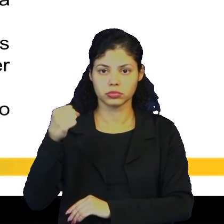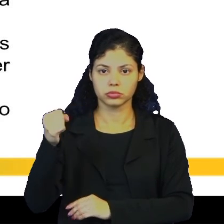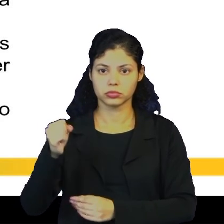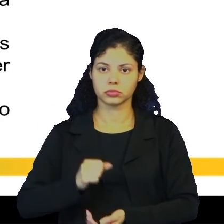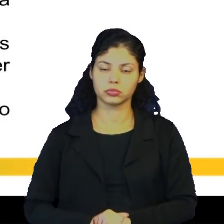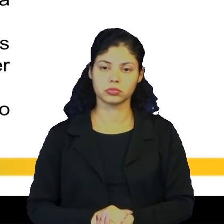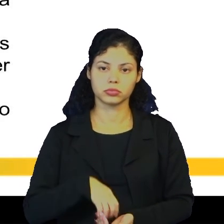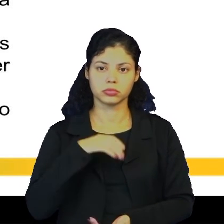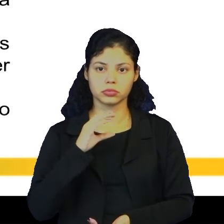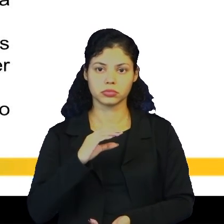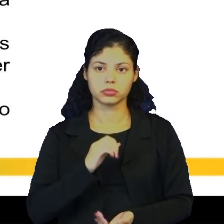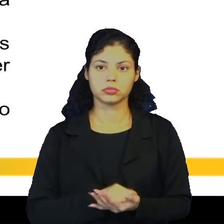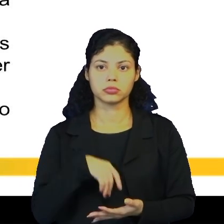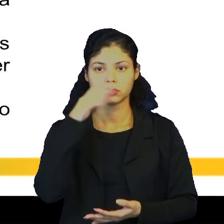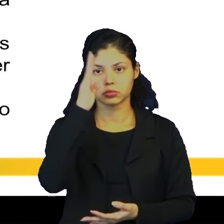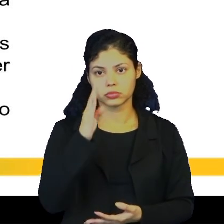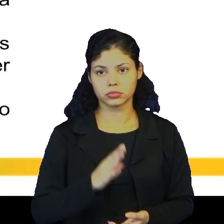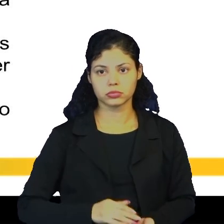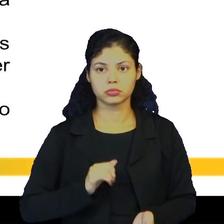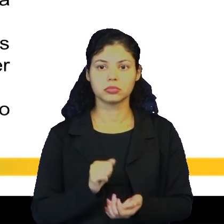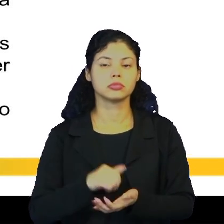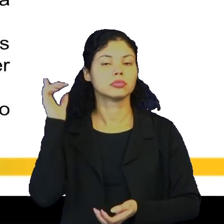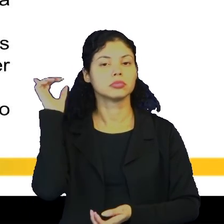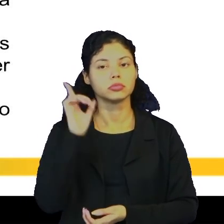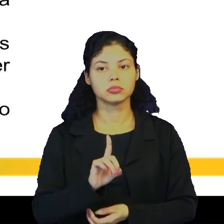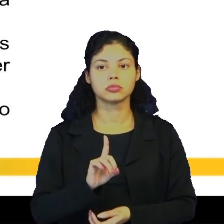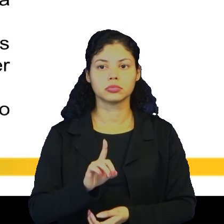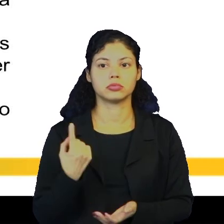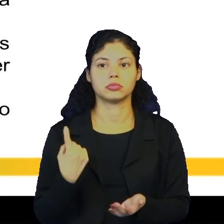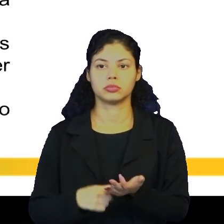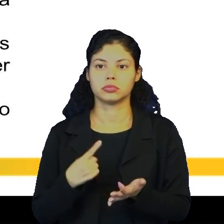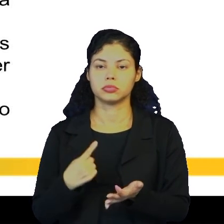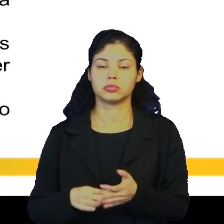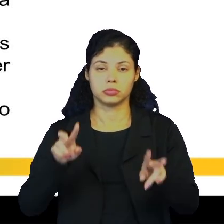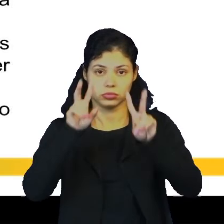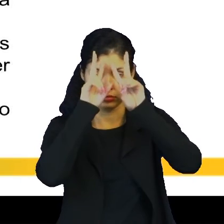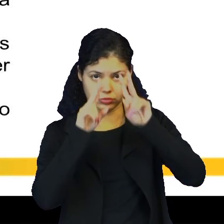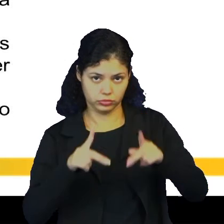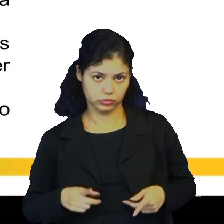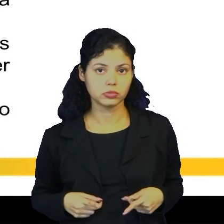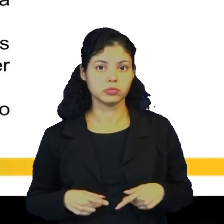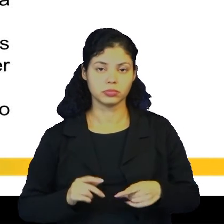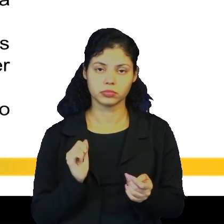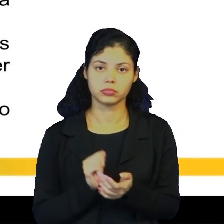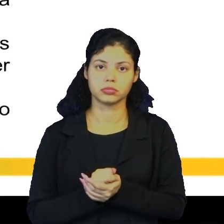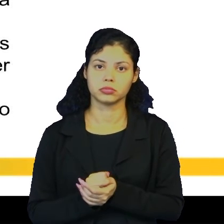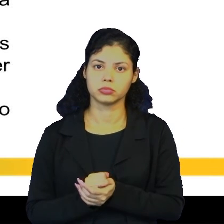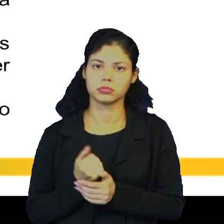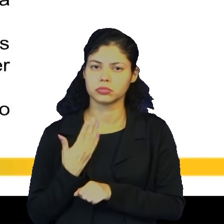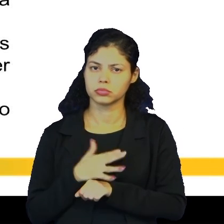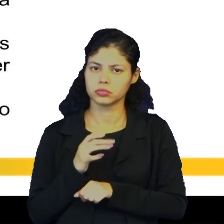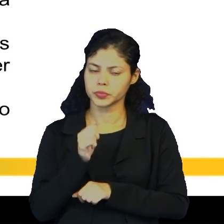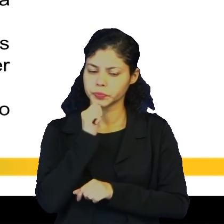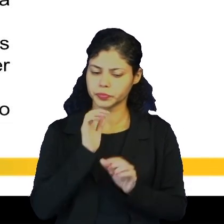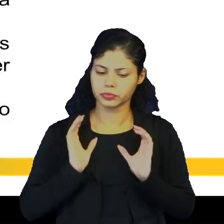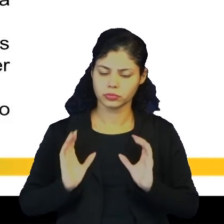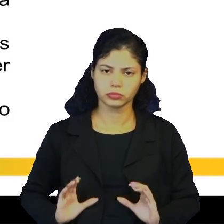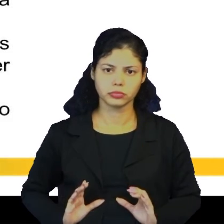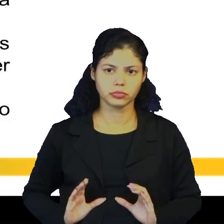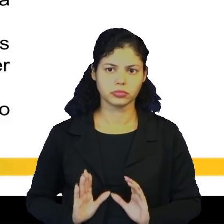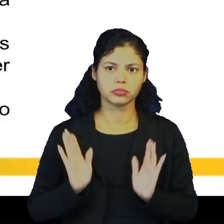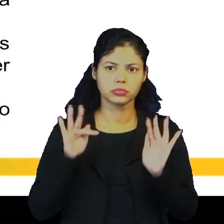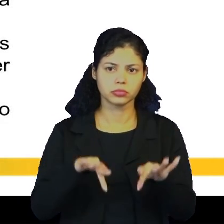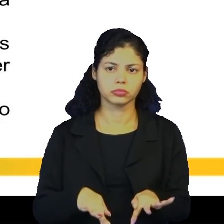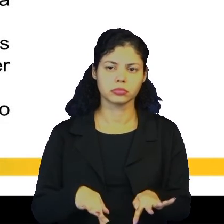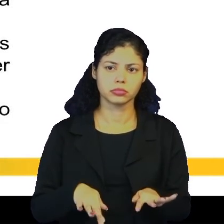88. Letra C, no Brasil, os direitos políticos são considerados direitos humanos e seu exercício pelo cidadão se esgota